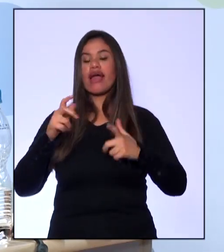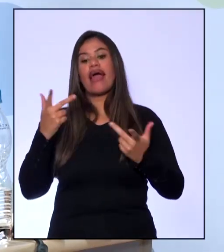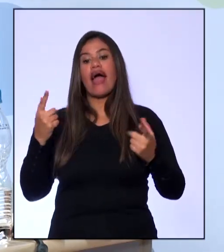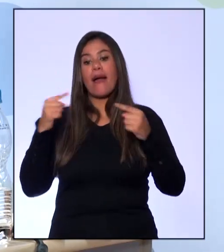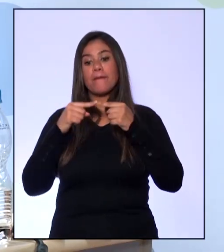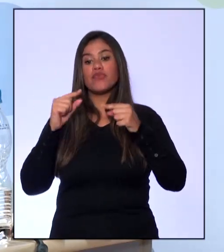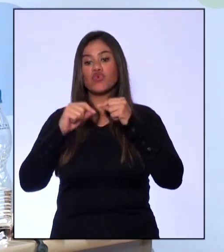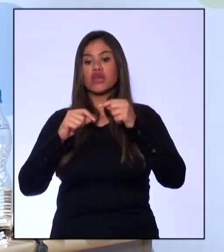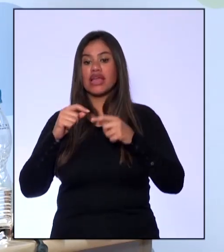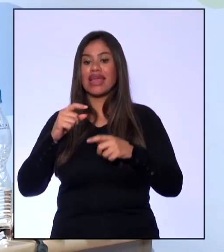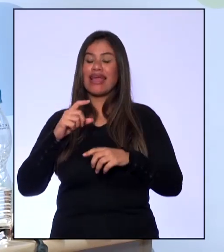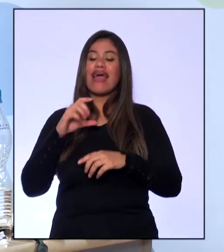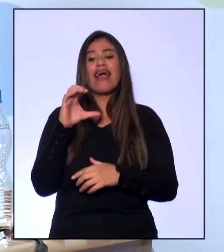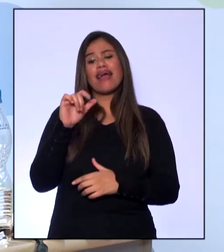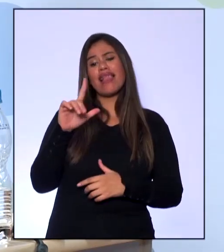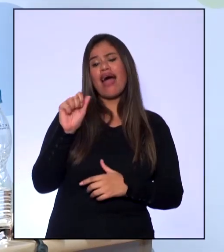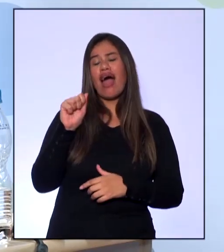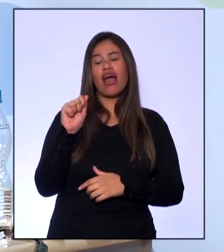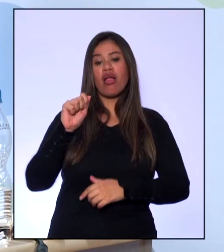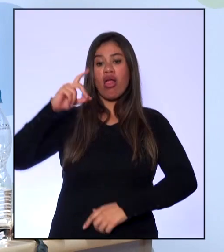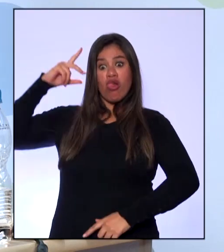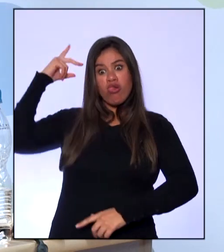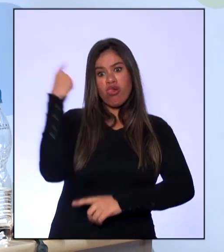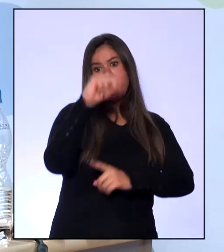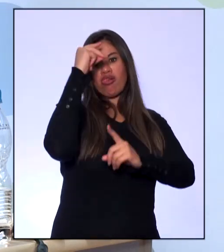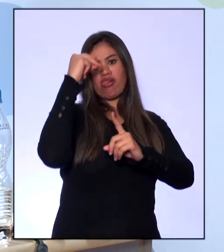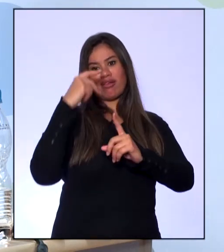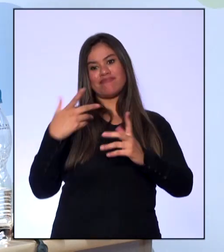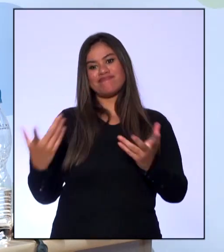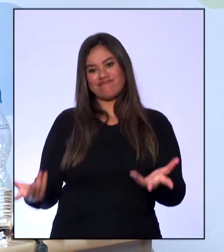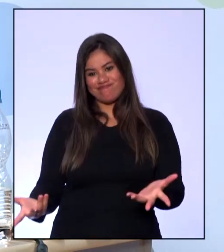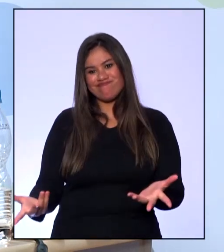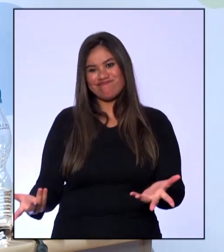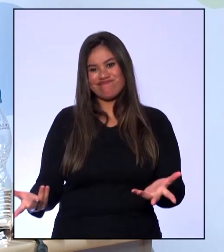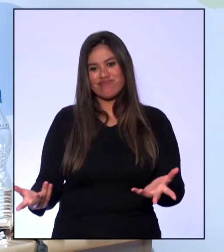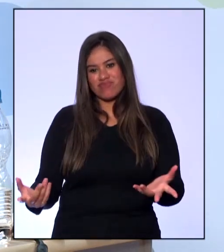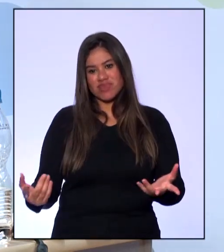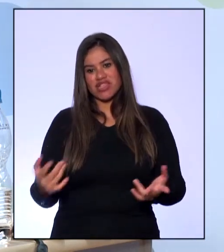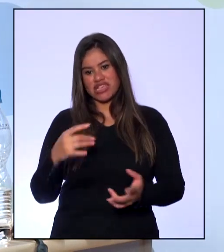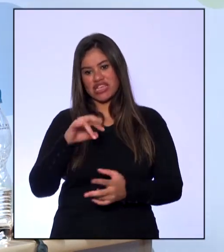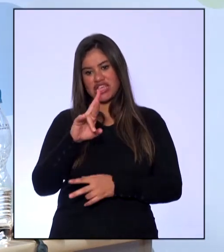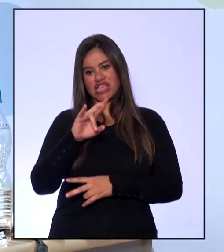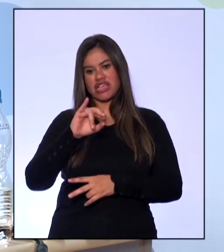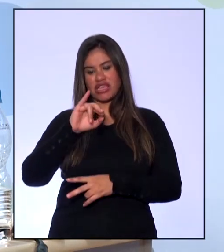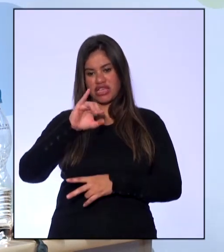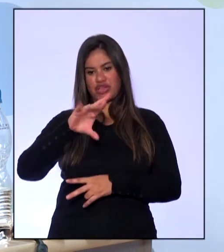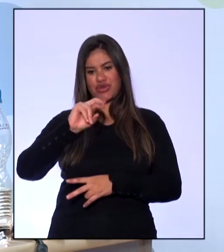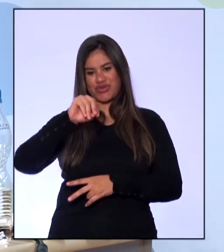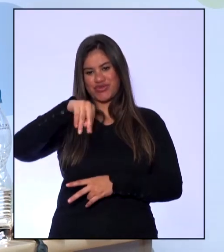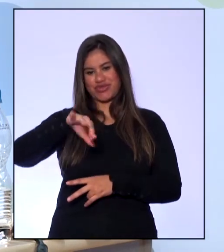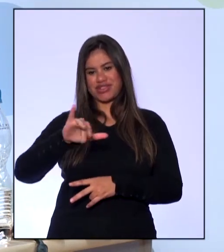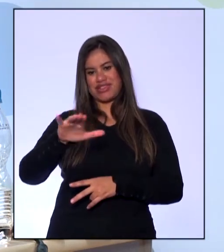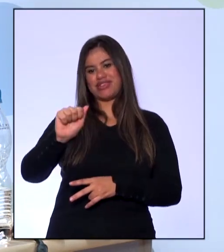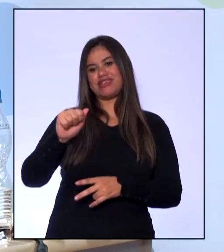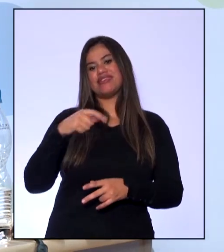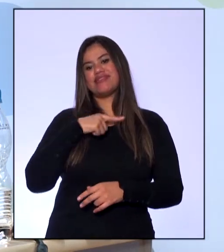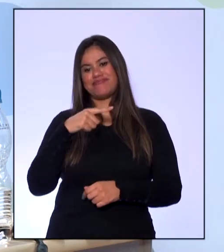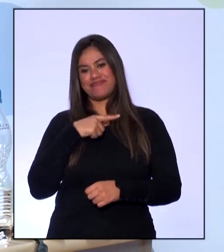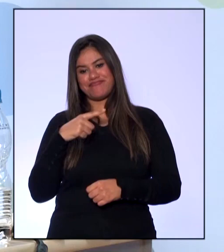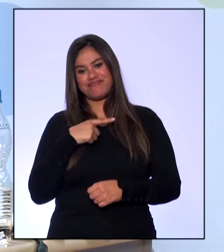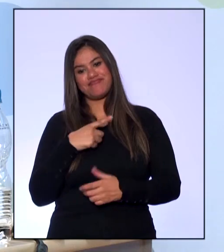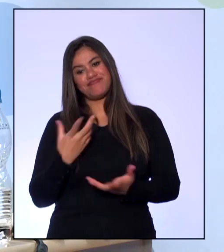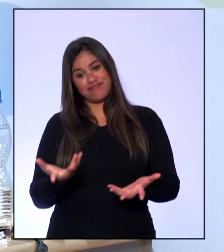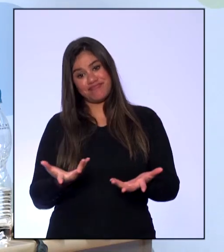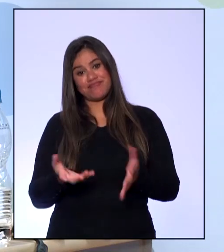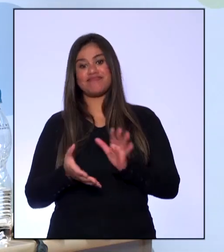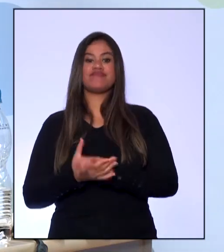dou uma marretada na cabeça de quem está ali recebendo a minha interação na rede